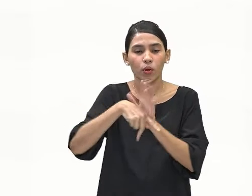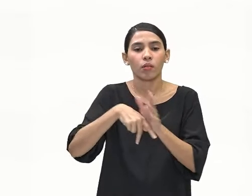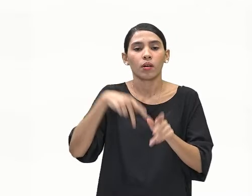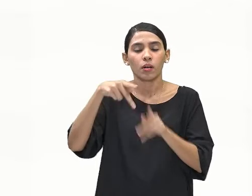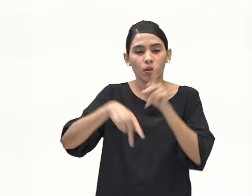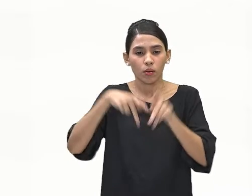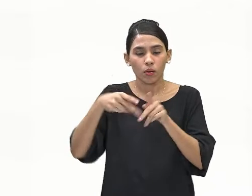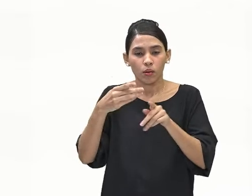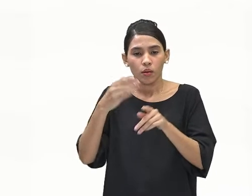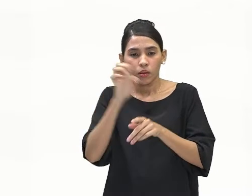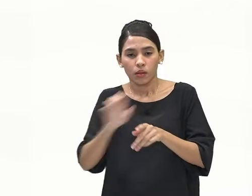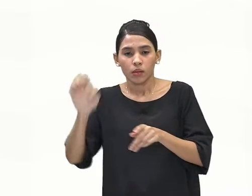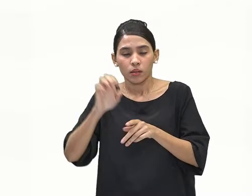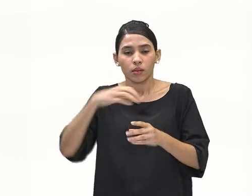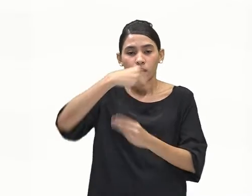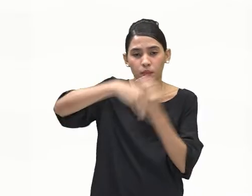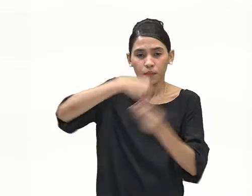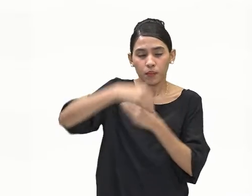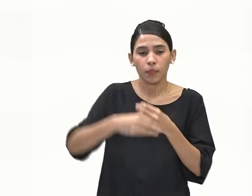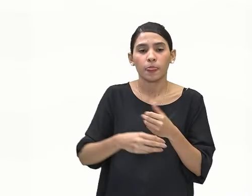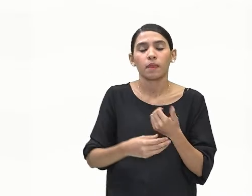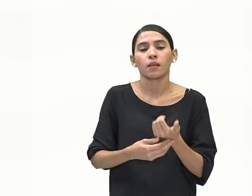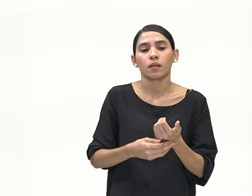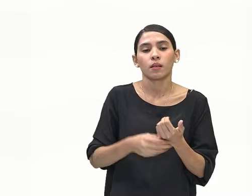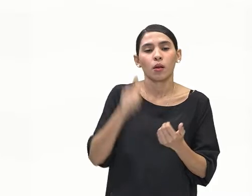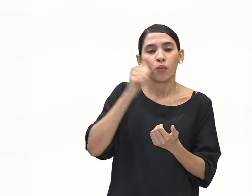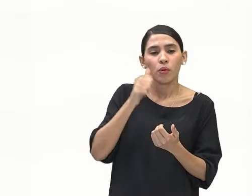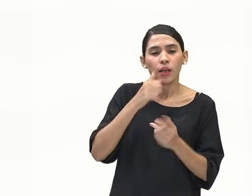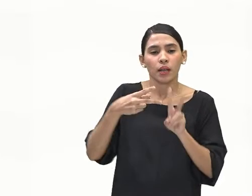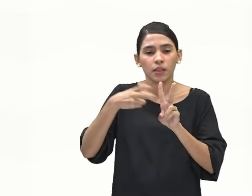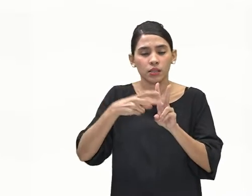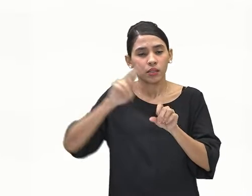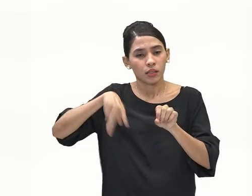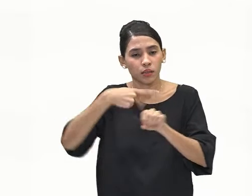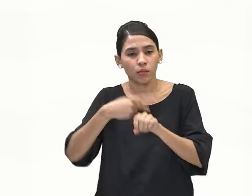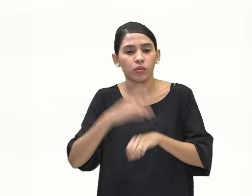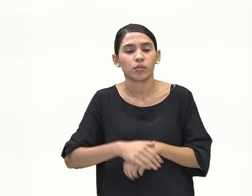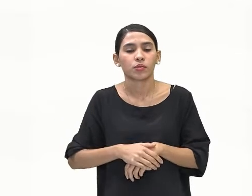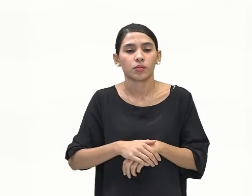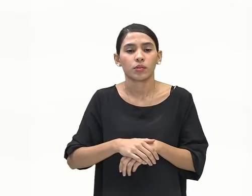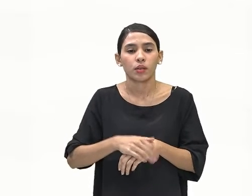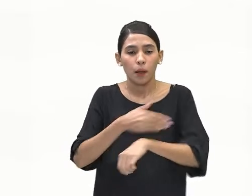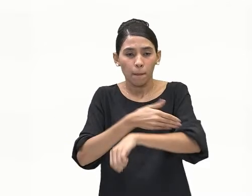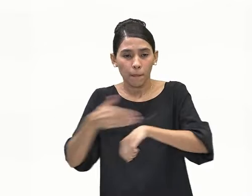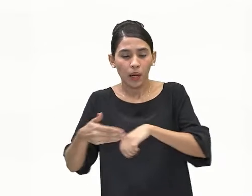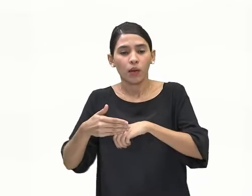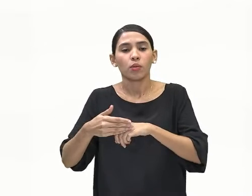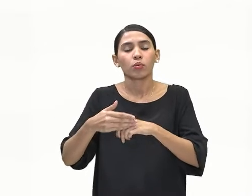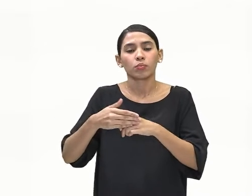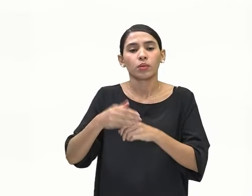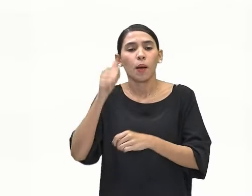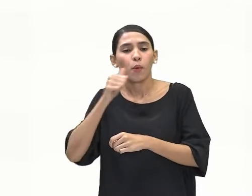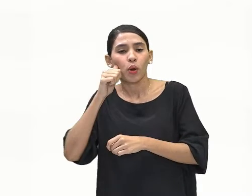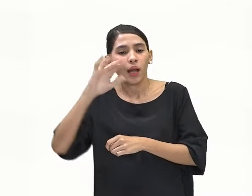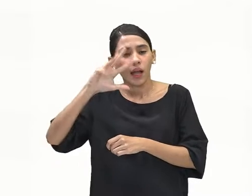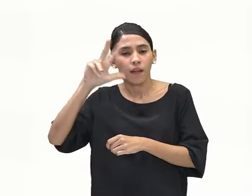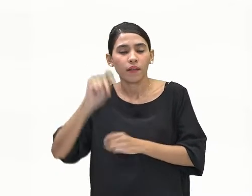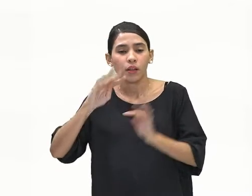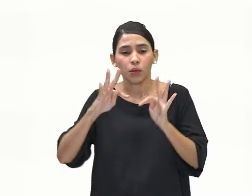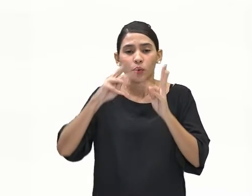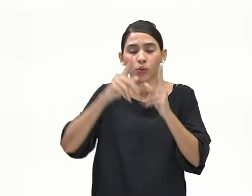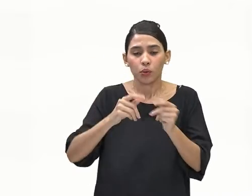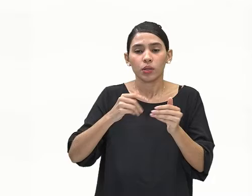população europeia. Branco com as mulheres indígenas, mais tarde o branco com as mulheres africanas, e aí então toda a